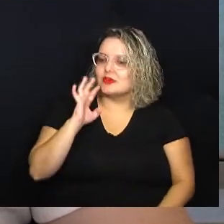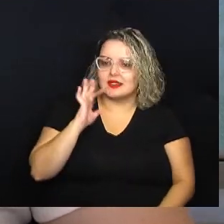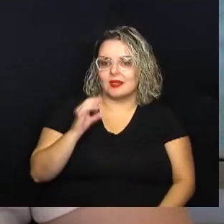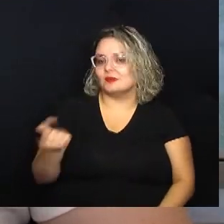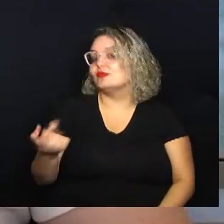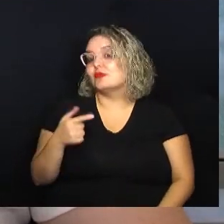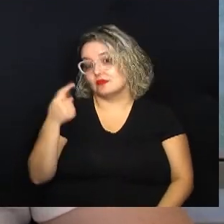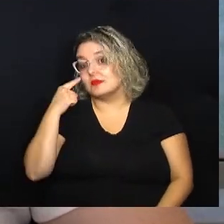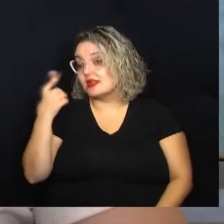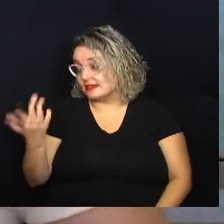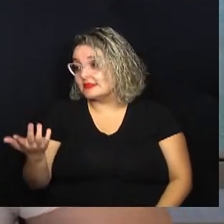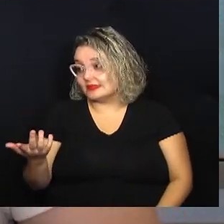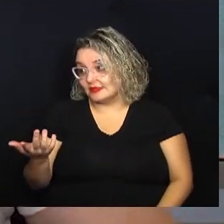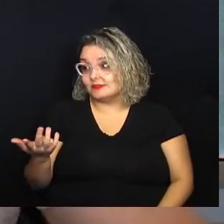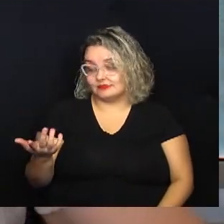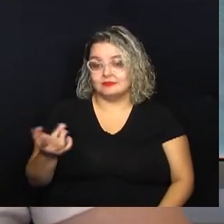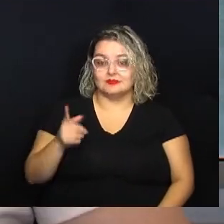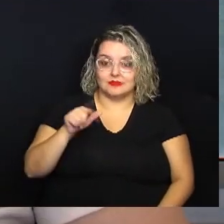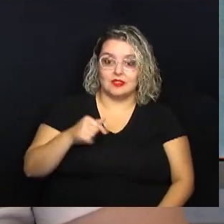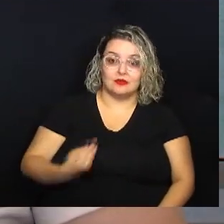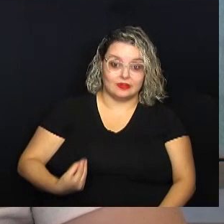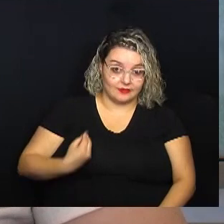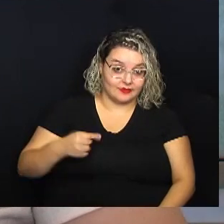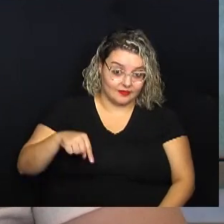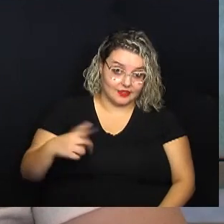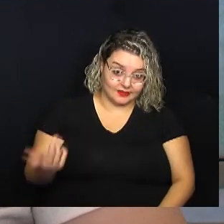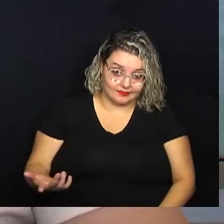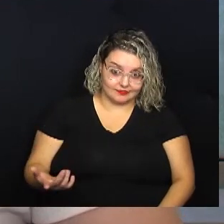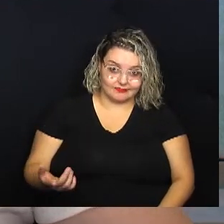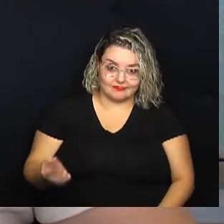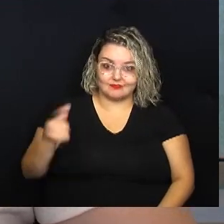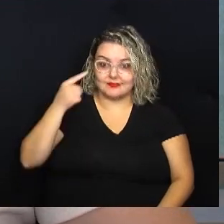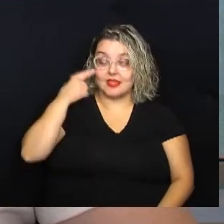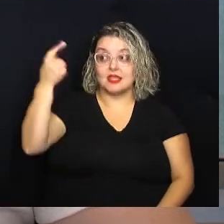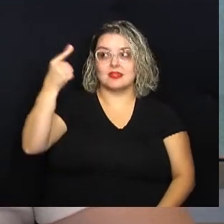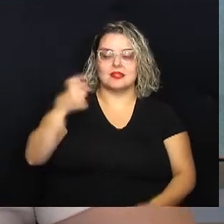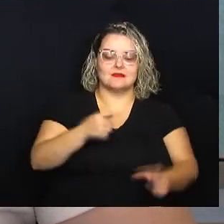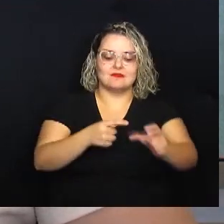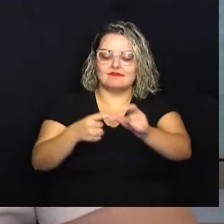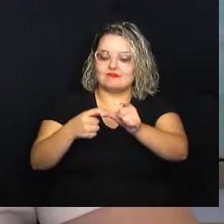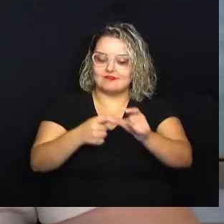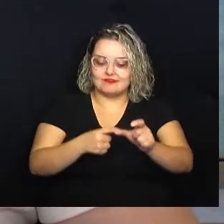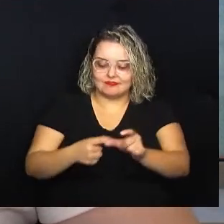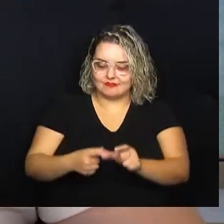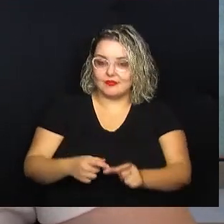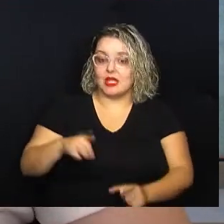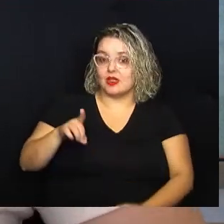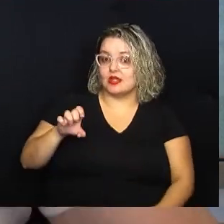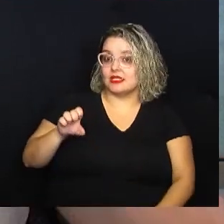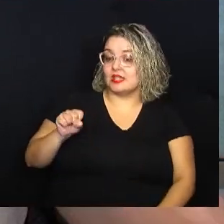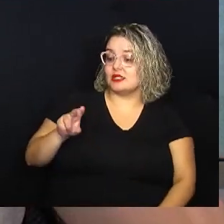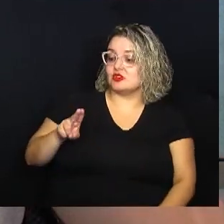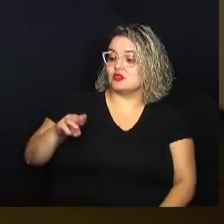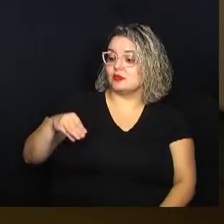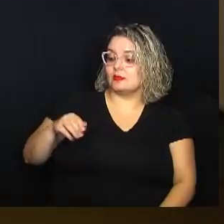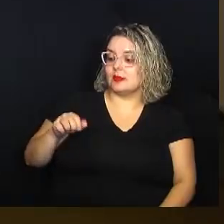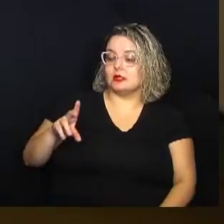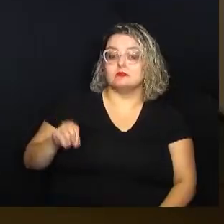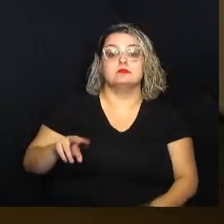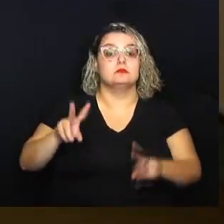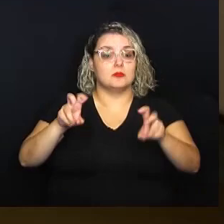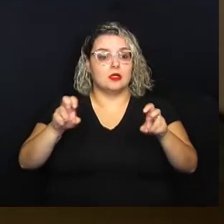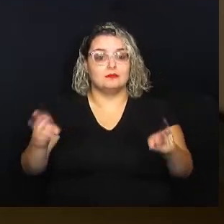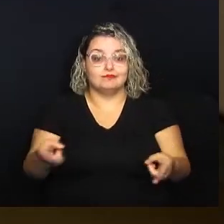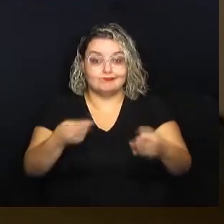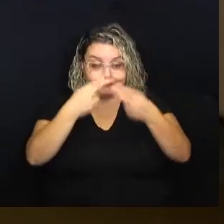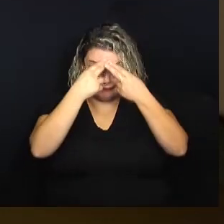realista do que nós pensamos, o que se passa aqui no ambulatório. E foi aí que surgiu o quadrinho. Que é o Desumano. Abordando